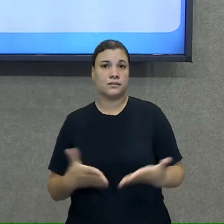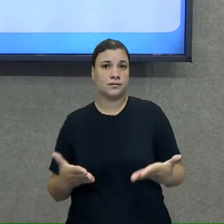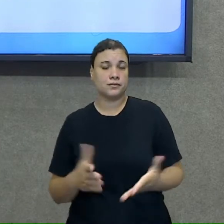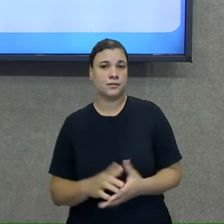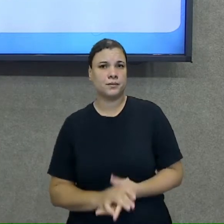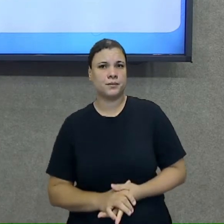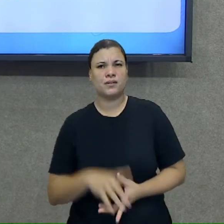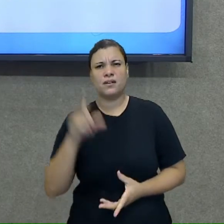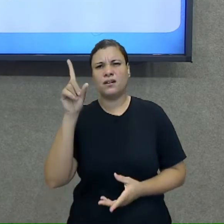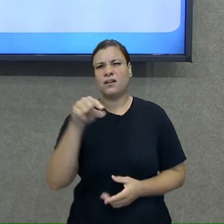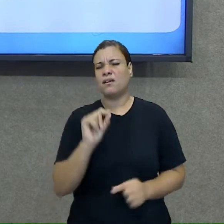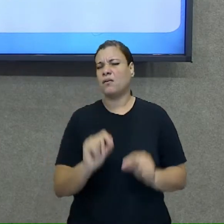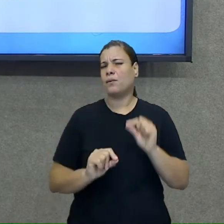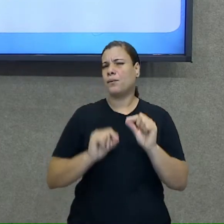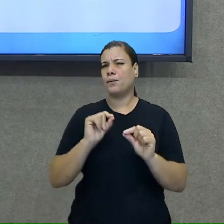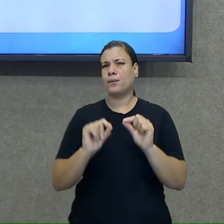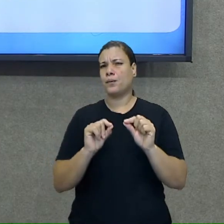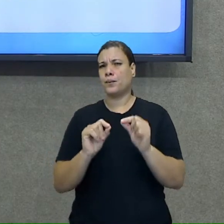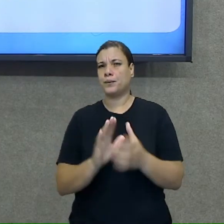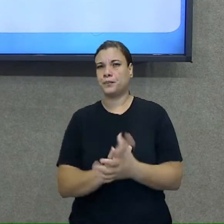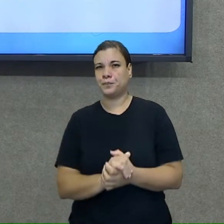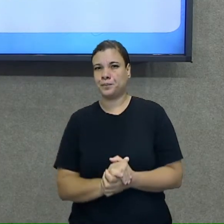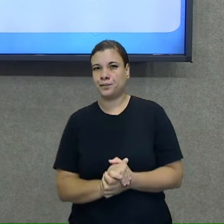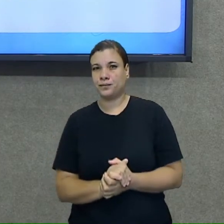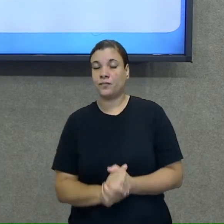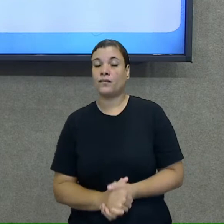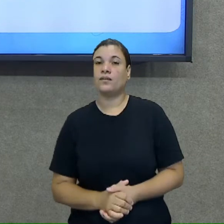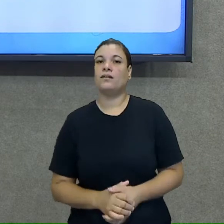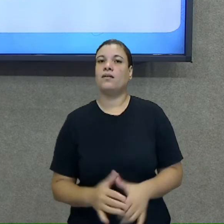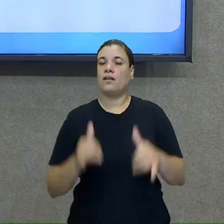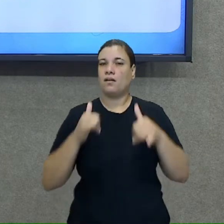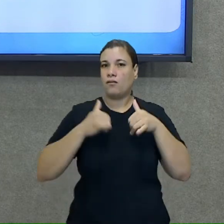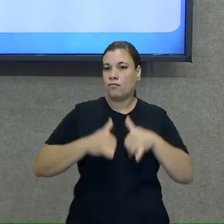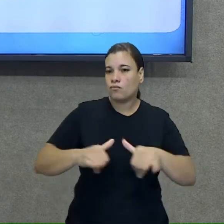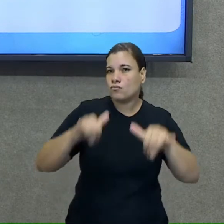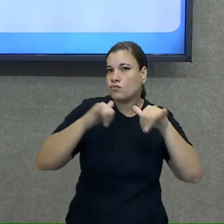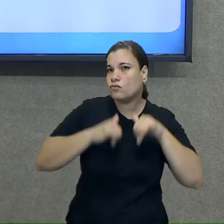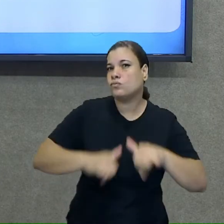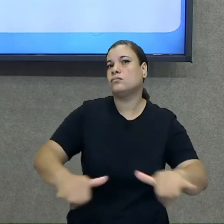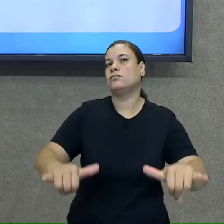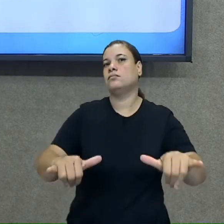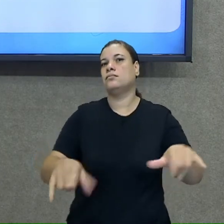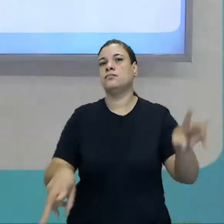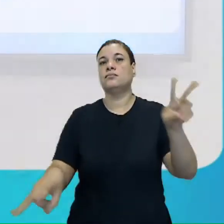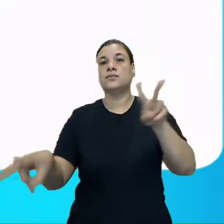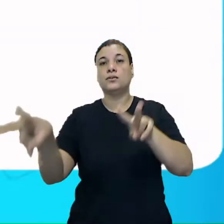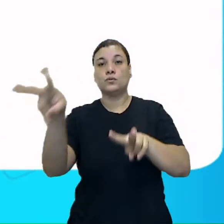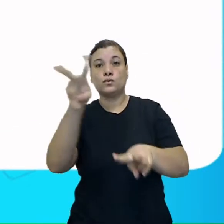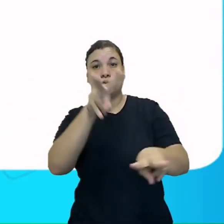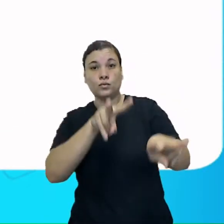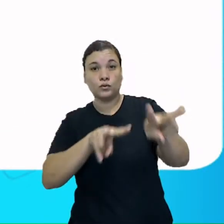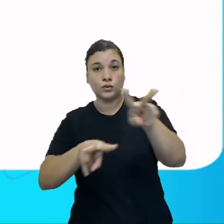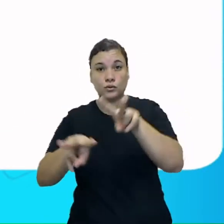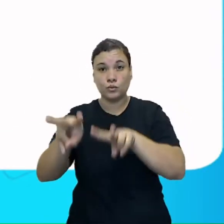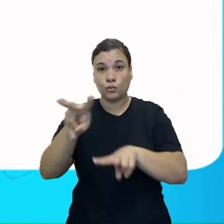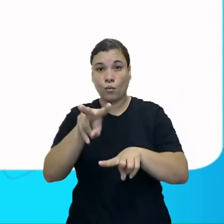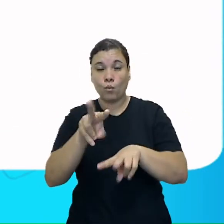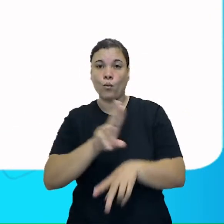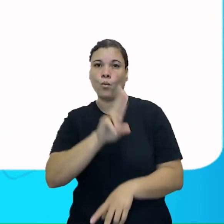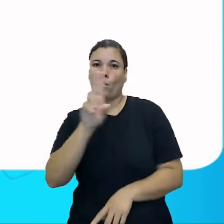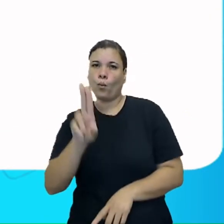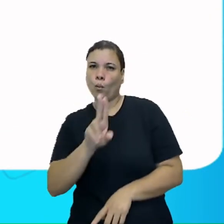Infográfico é uma ferramenta que serve para transmitir informações através do uso